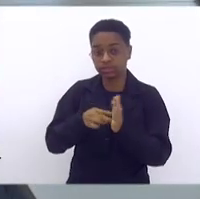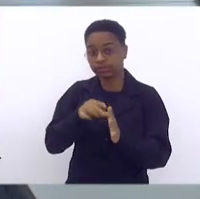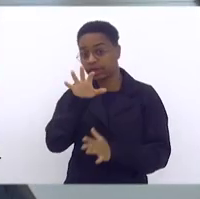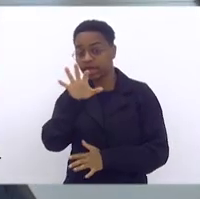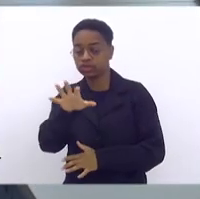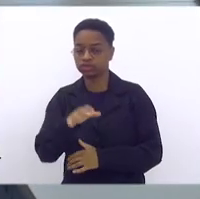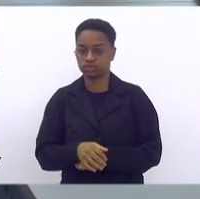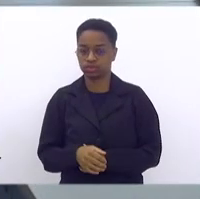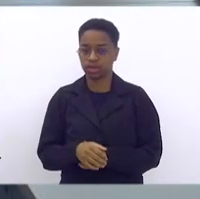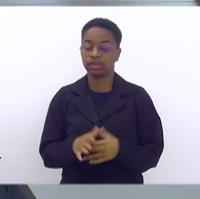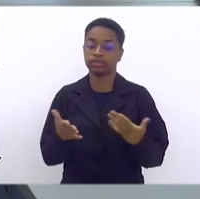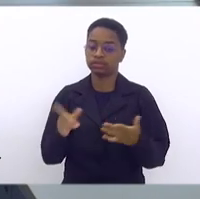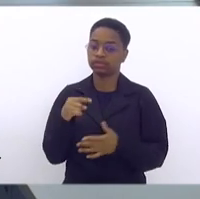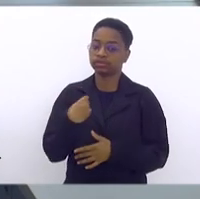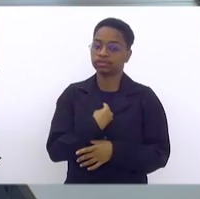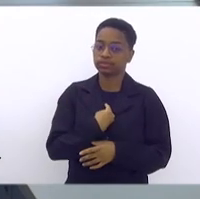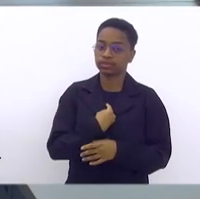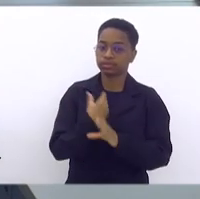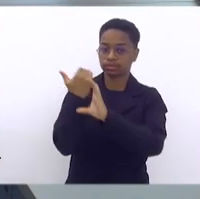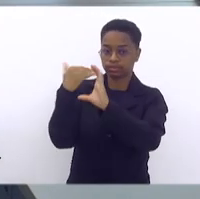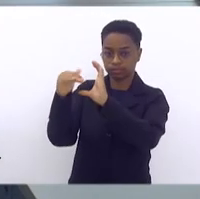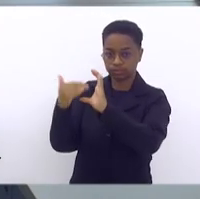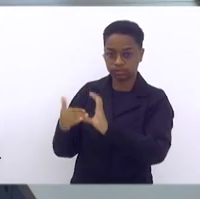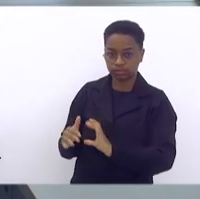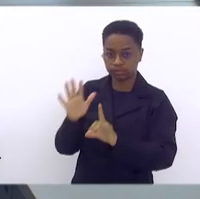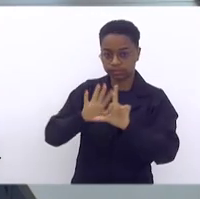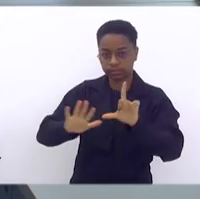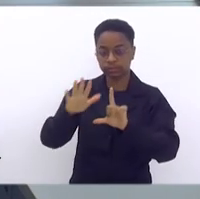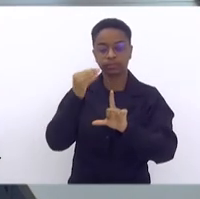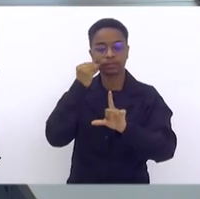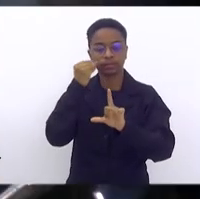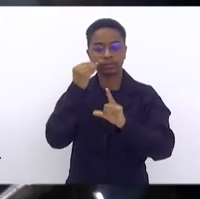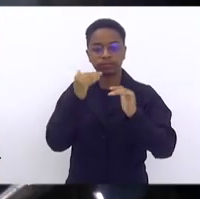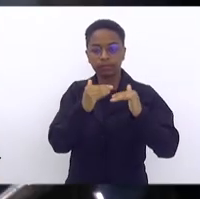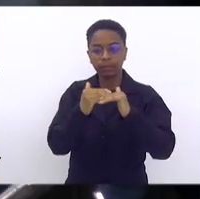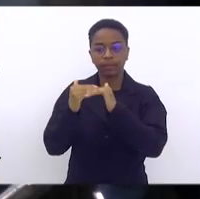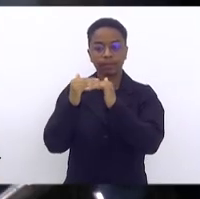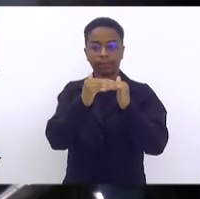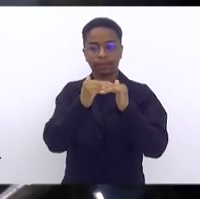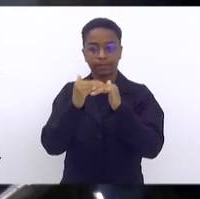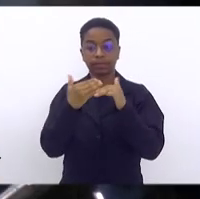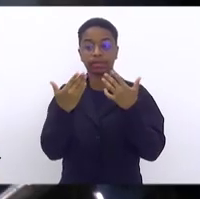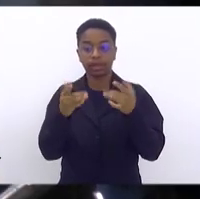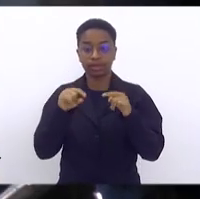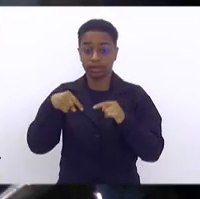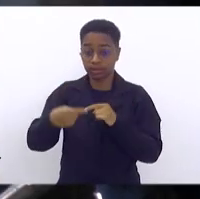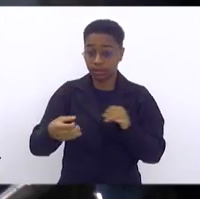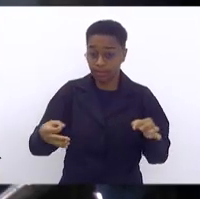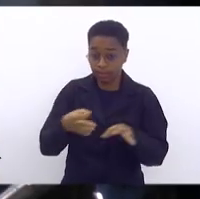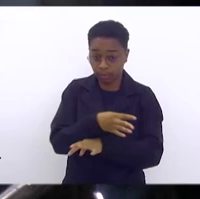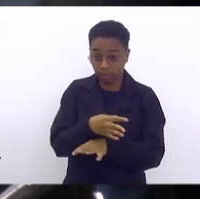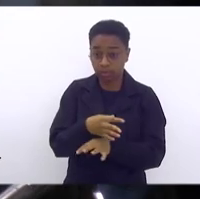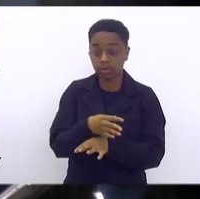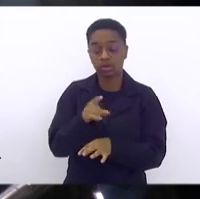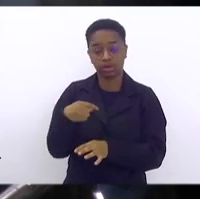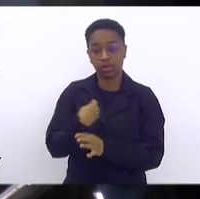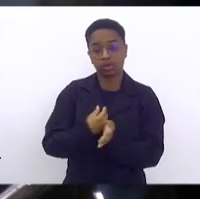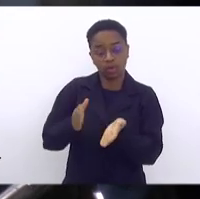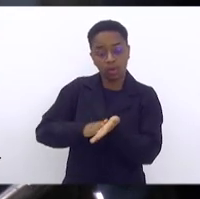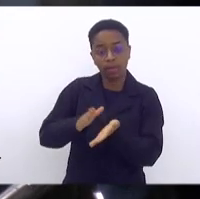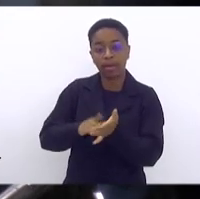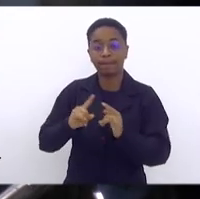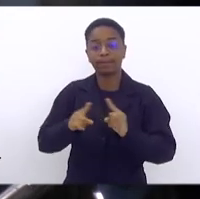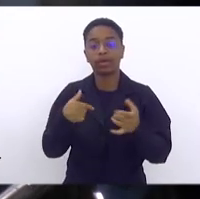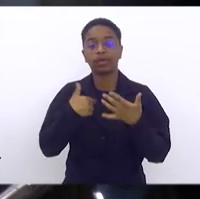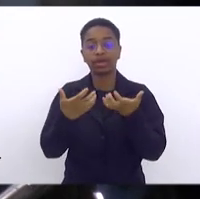as plataformas tentarem se unificar, né? Fez isso, cara, a gente vai cobrar vocês. Então, eu quero saber como